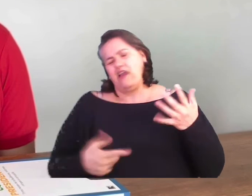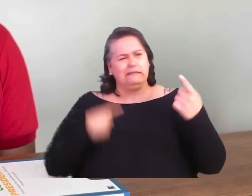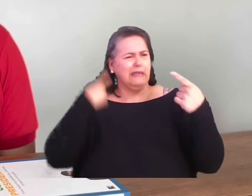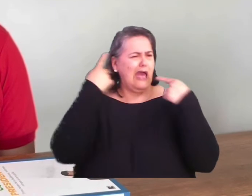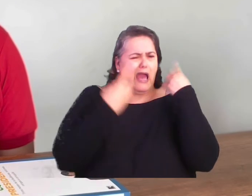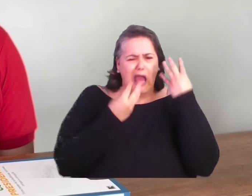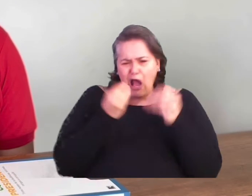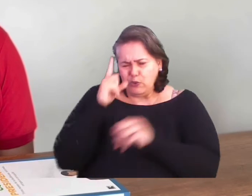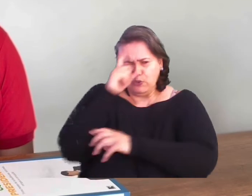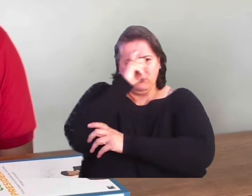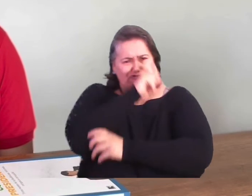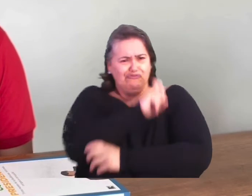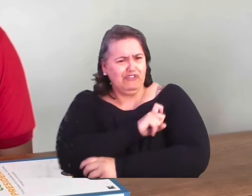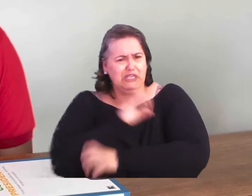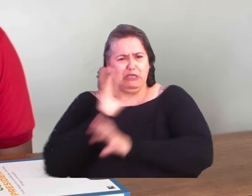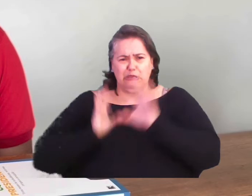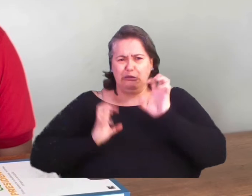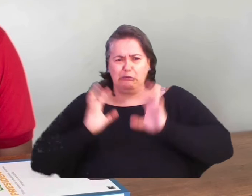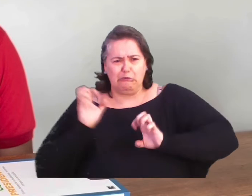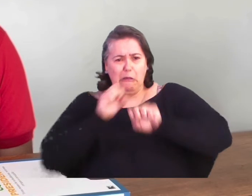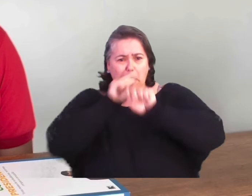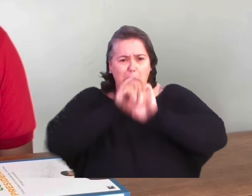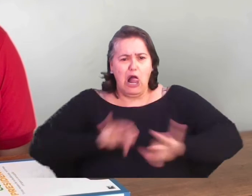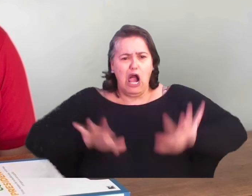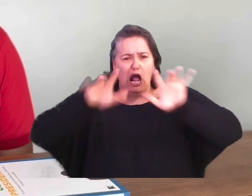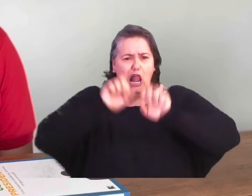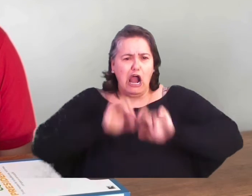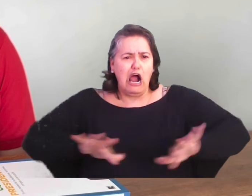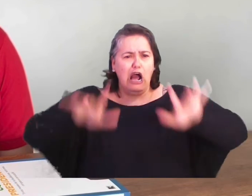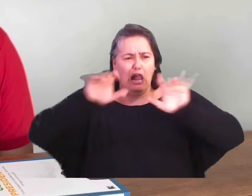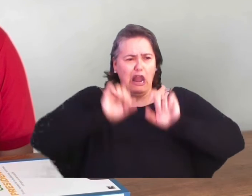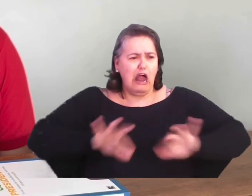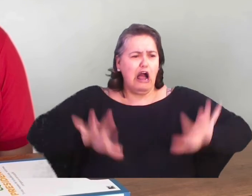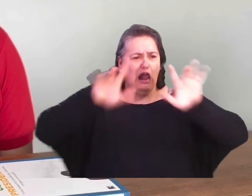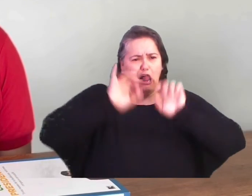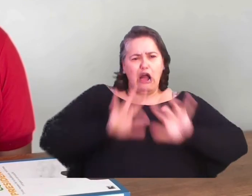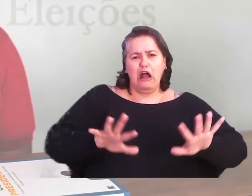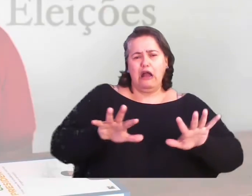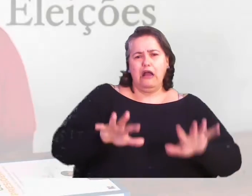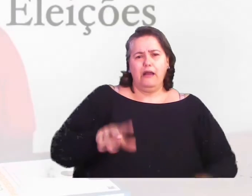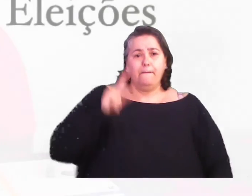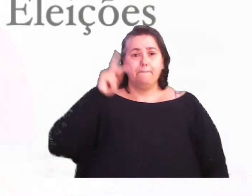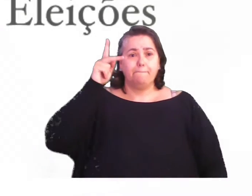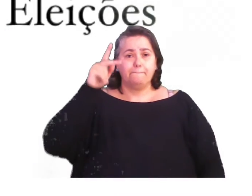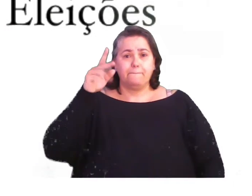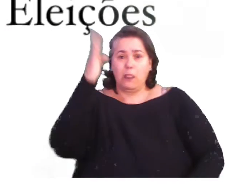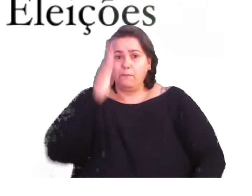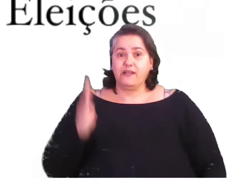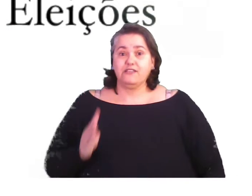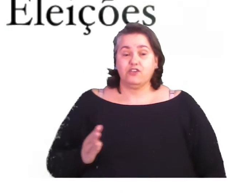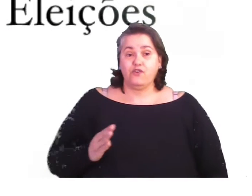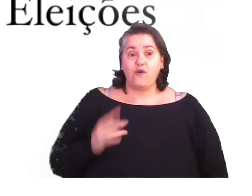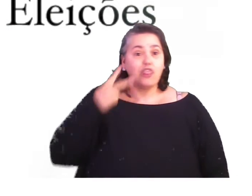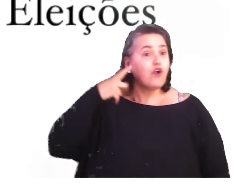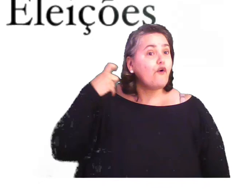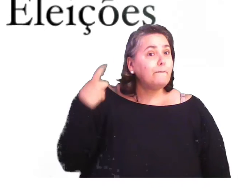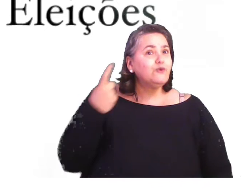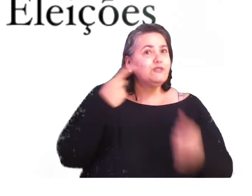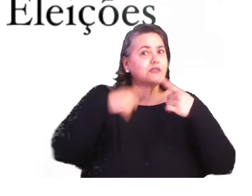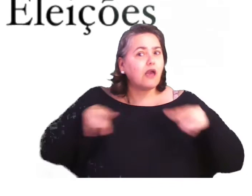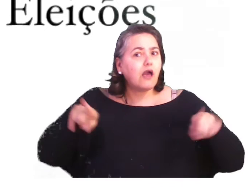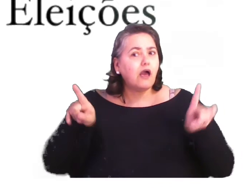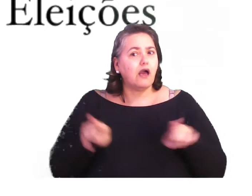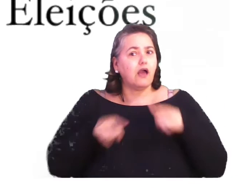uma loucura. E os jingles ecoavam pelo país. O